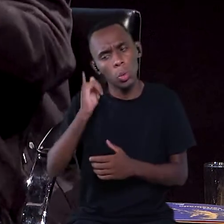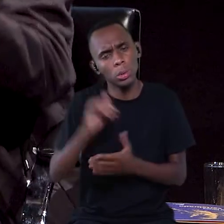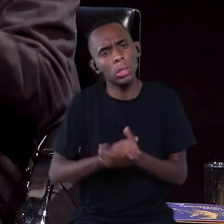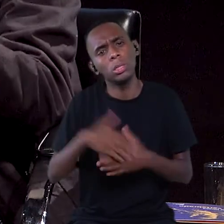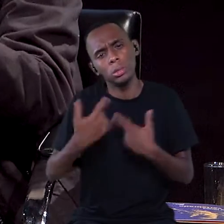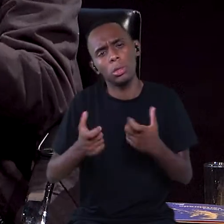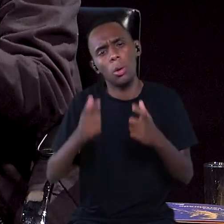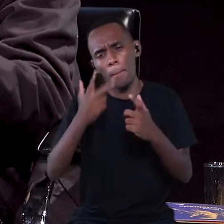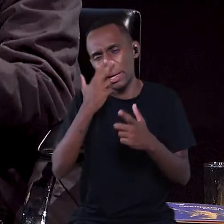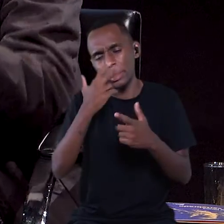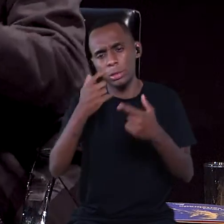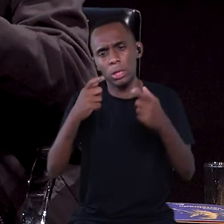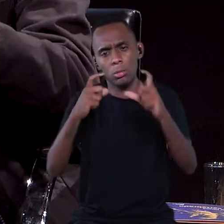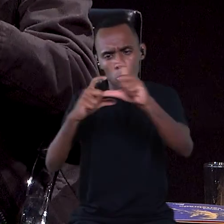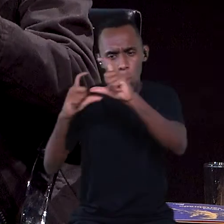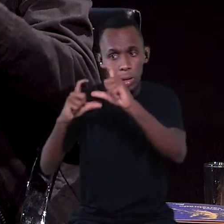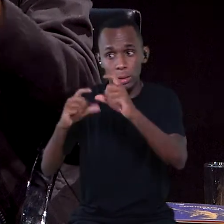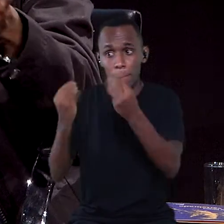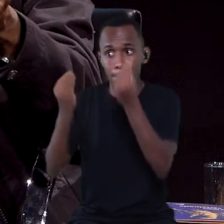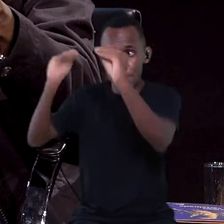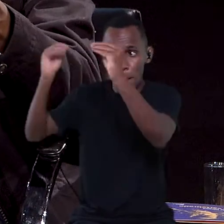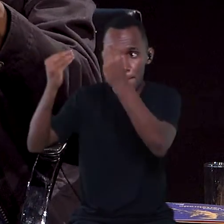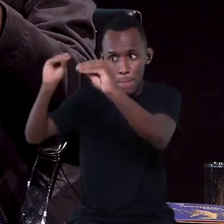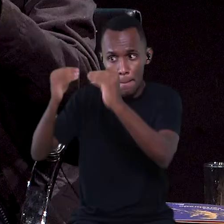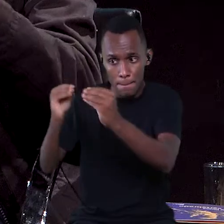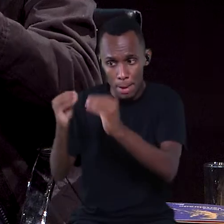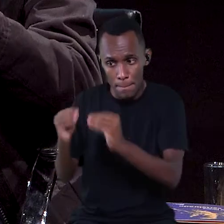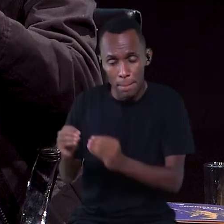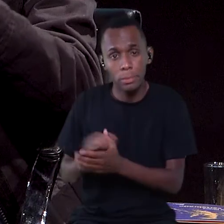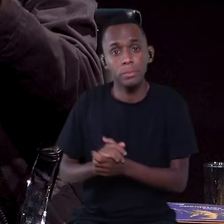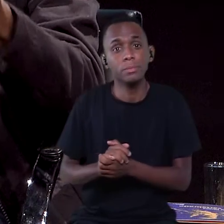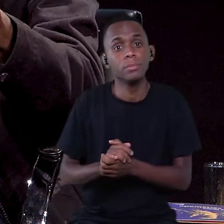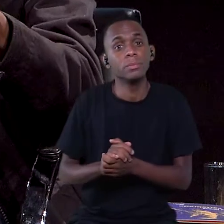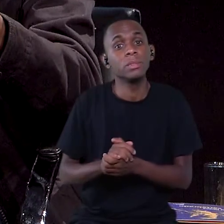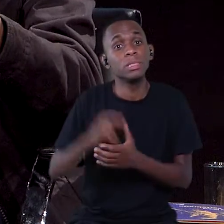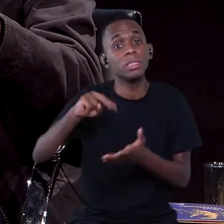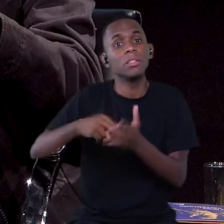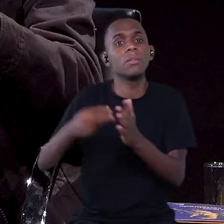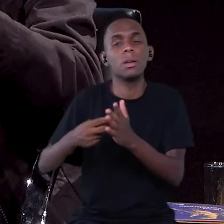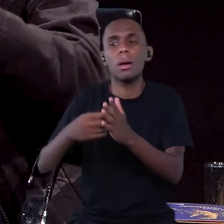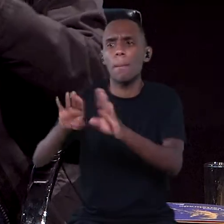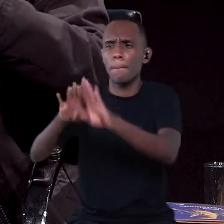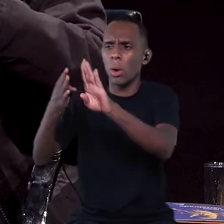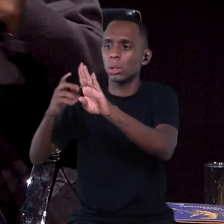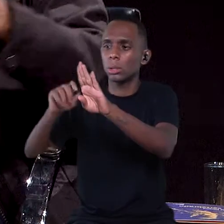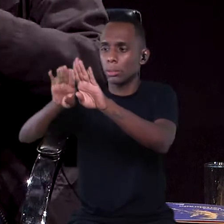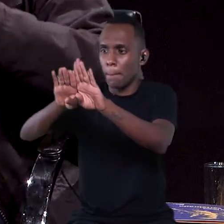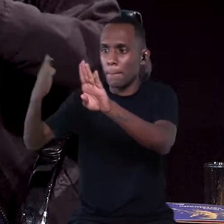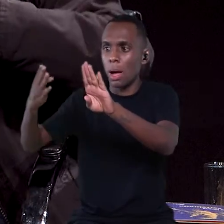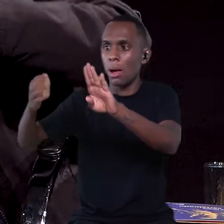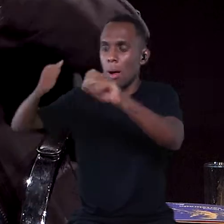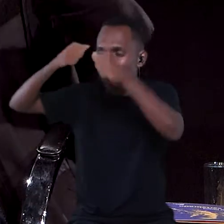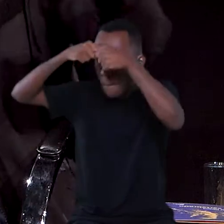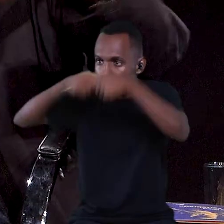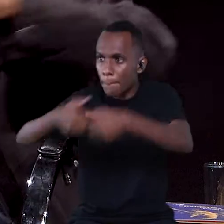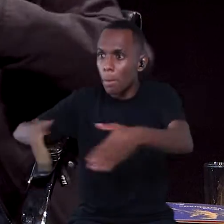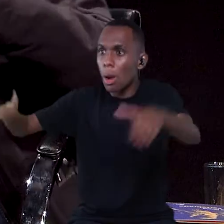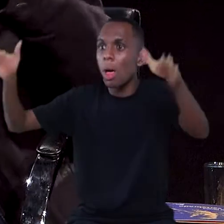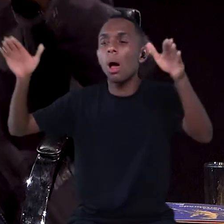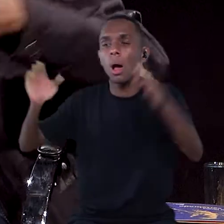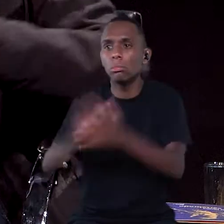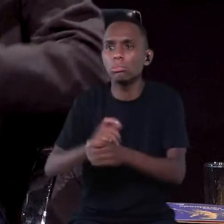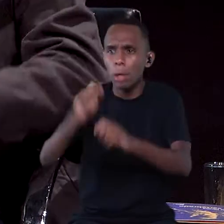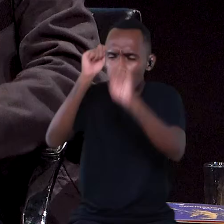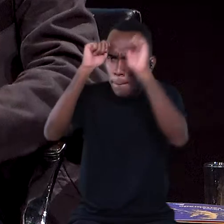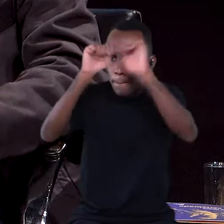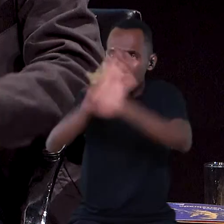quadrinho esculpida na porta. Então, no fundo, cada porta de casa não era uma porta, era um portal. Abrir uma porta era abrir para uma consciência